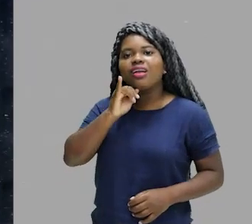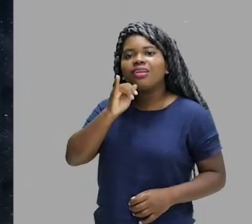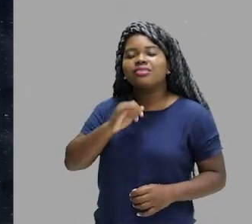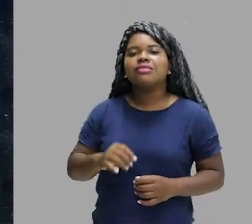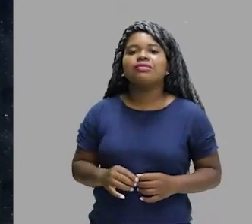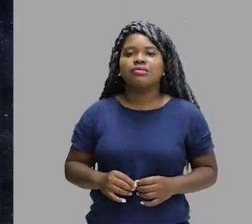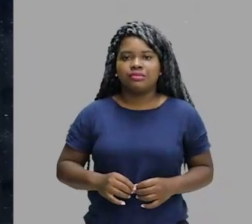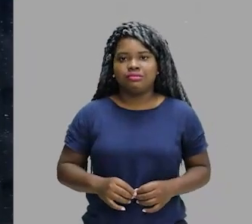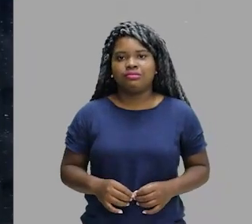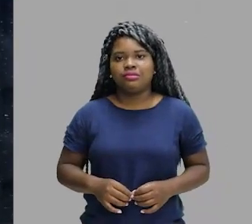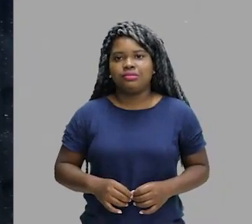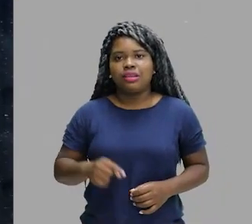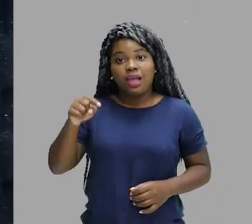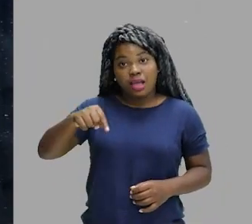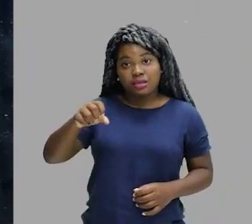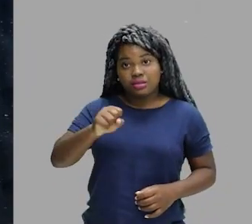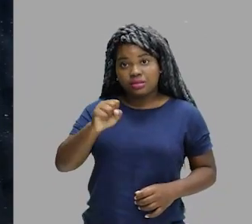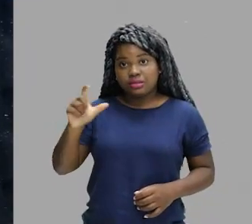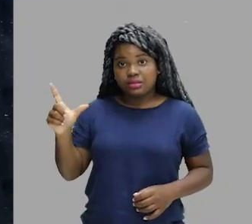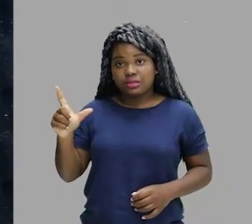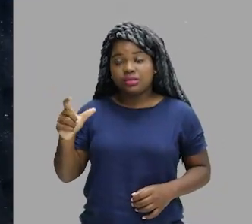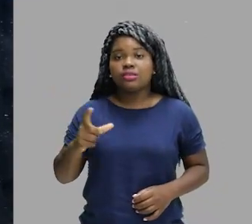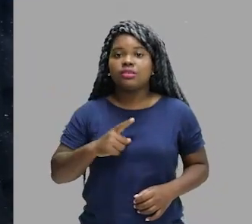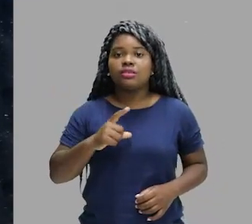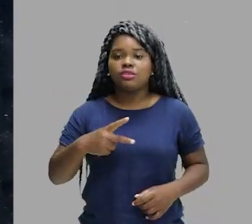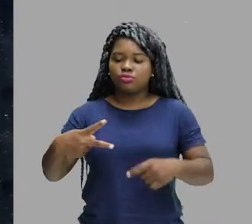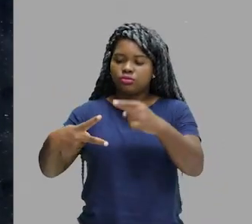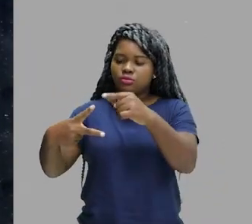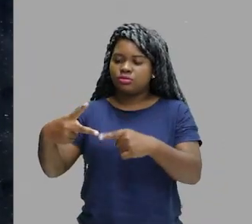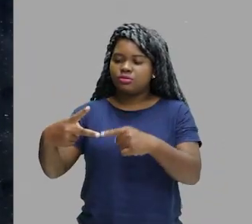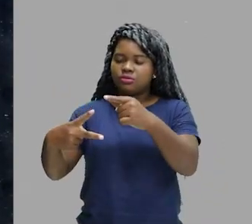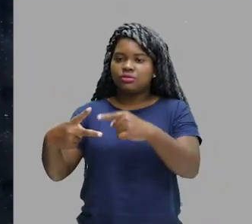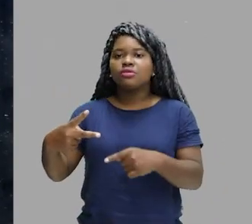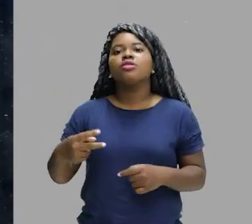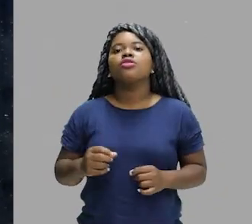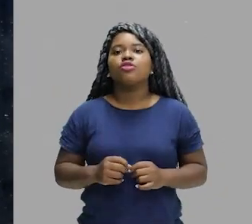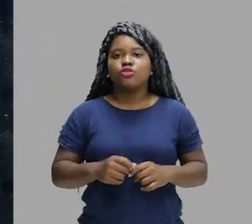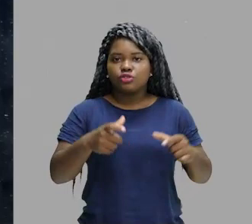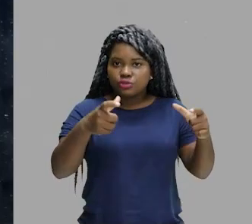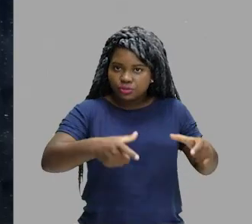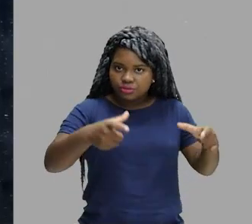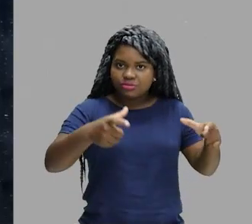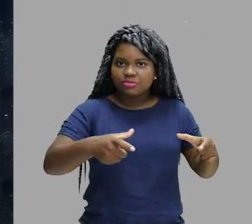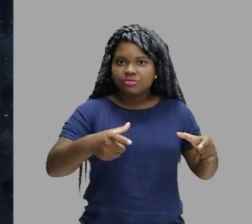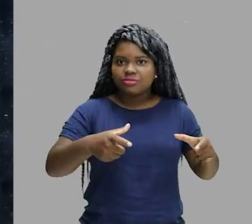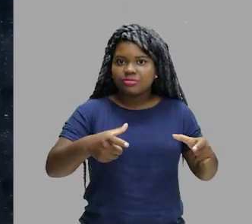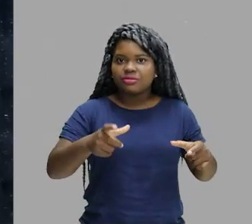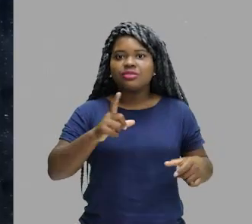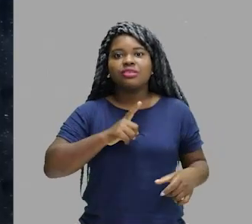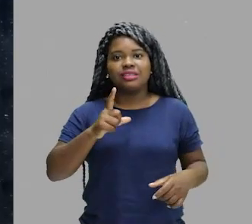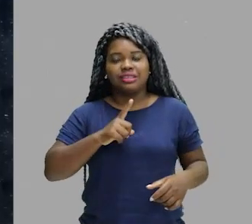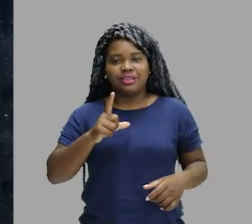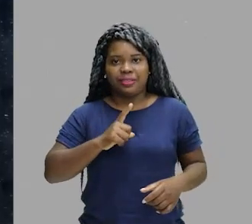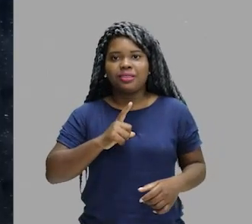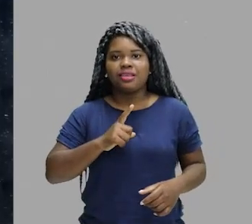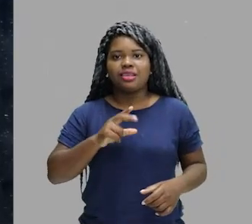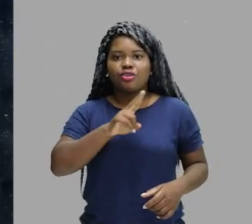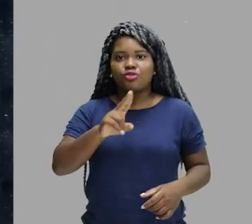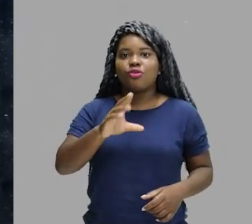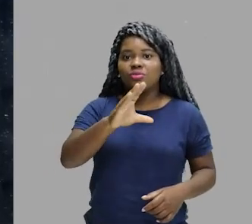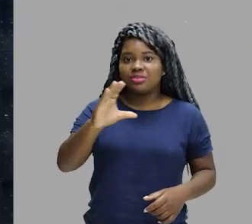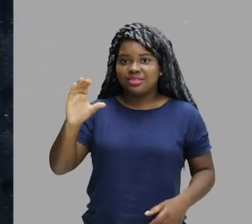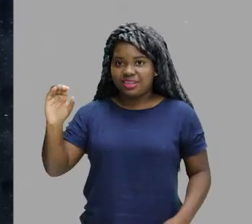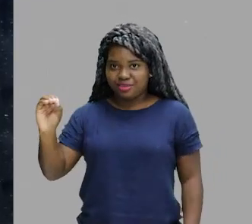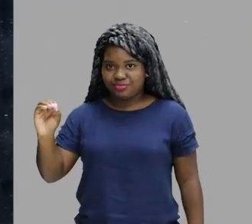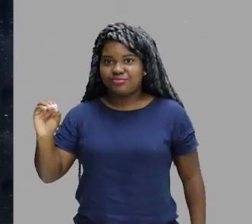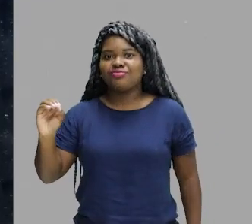aula. Aqui em São Luís nós temos dois bairros que são consequência disso. Um bairro chama Cidade Operária, né?